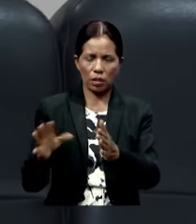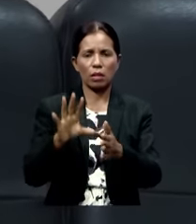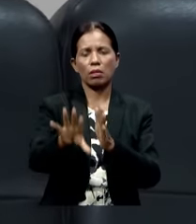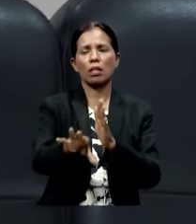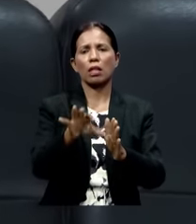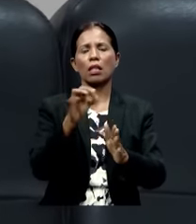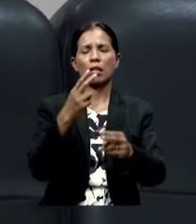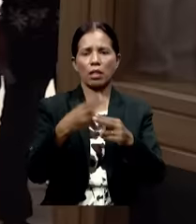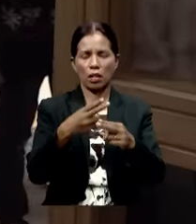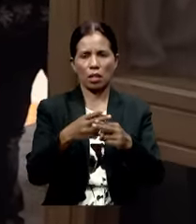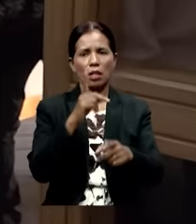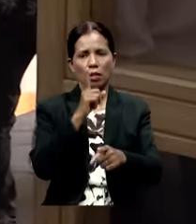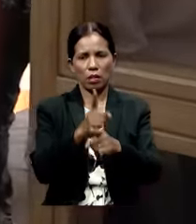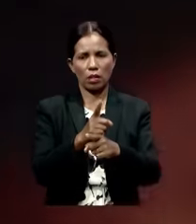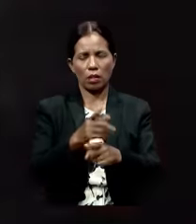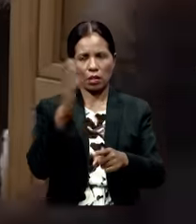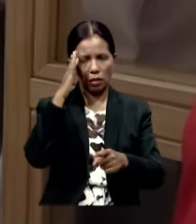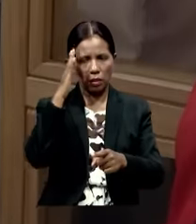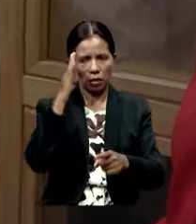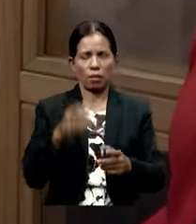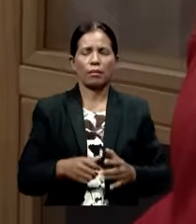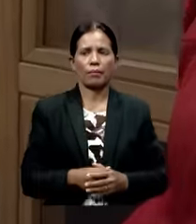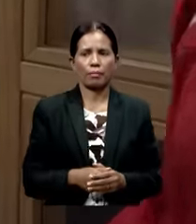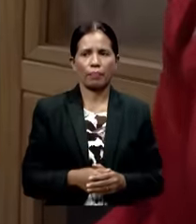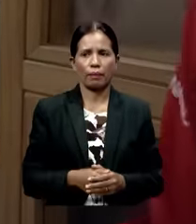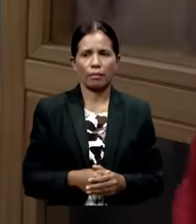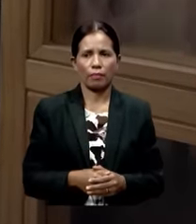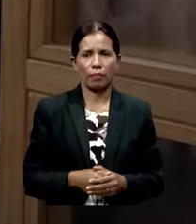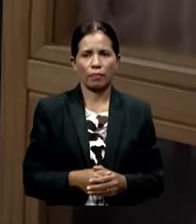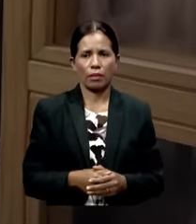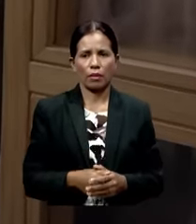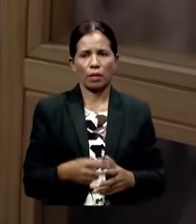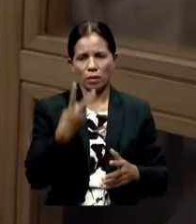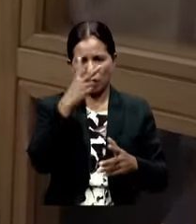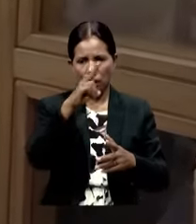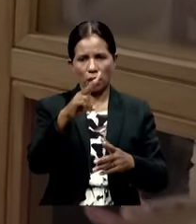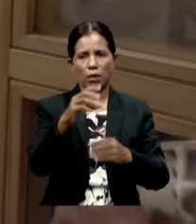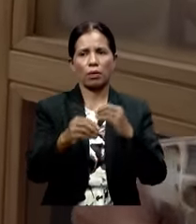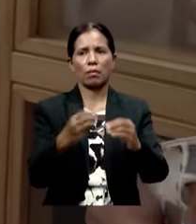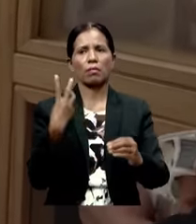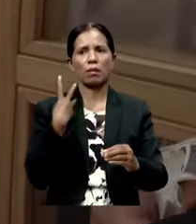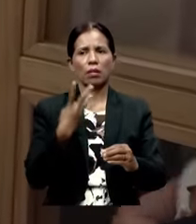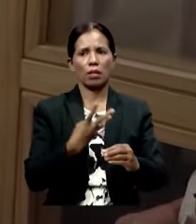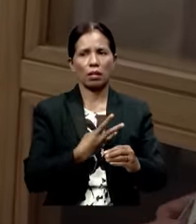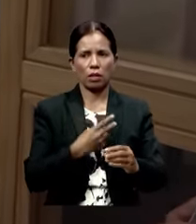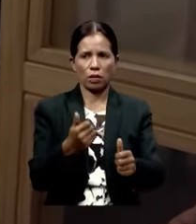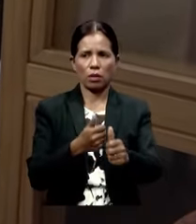né ato até detalhes ba itenia